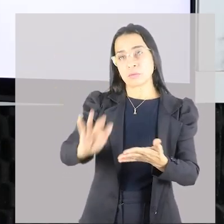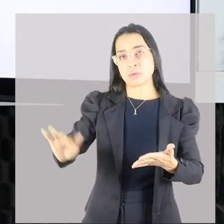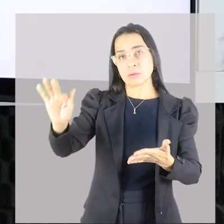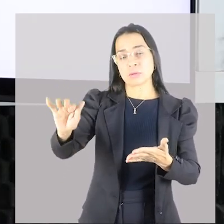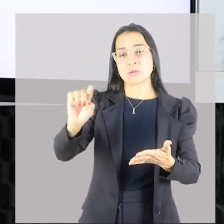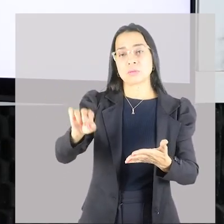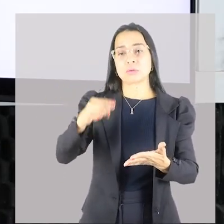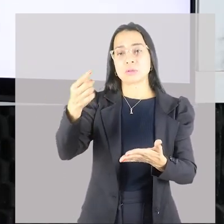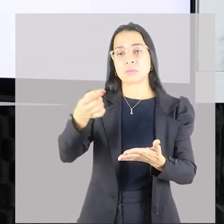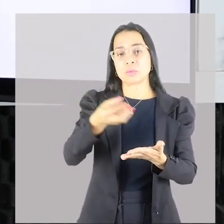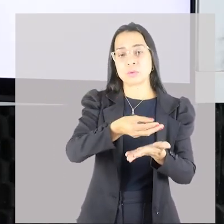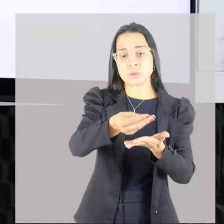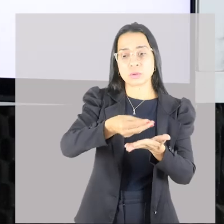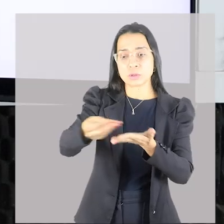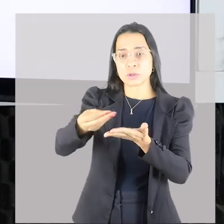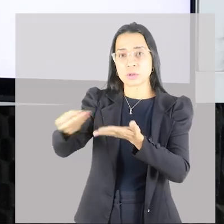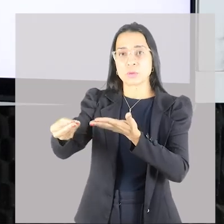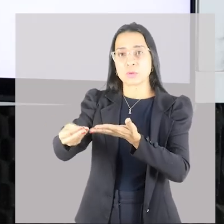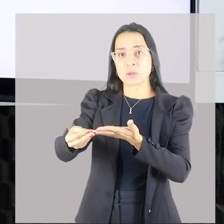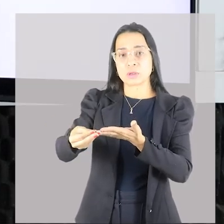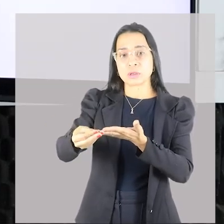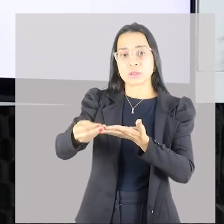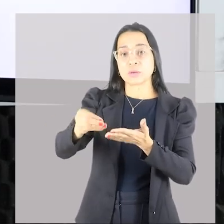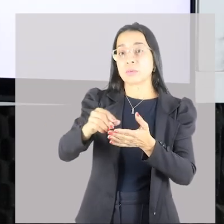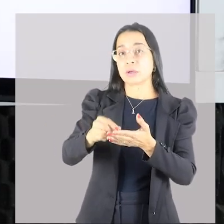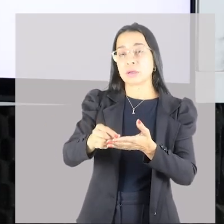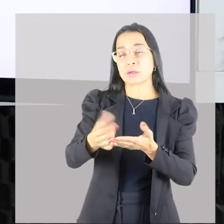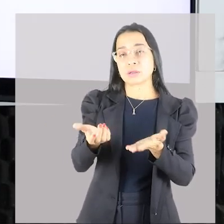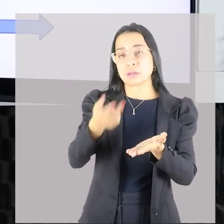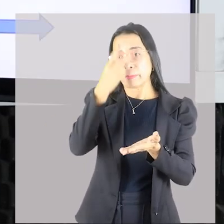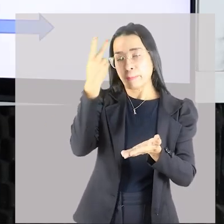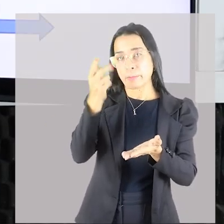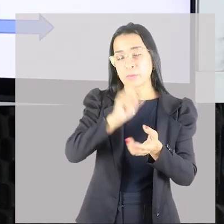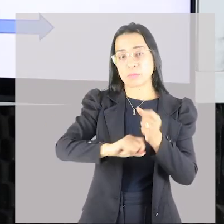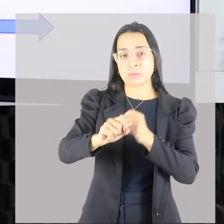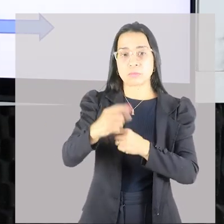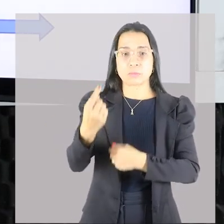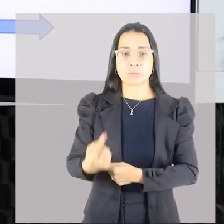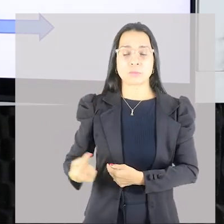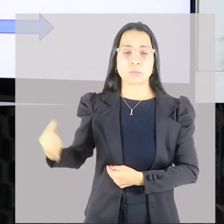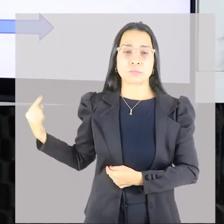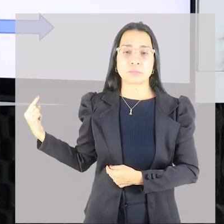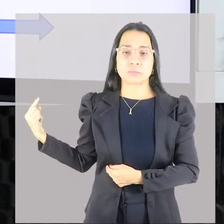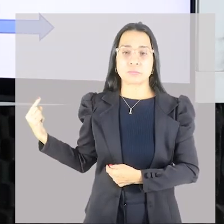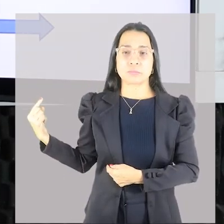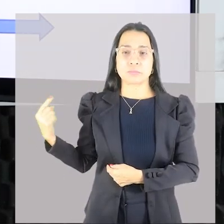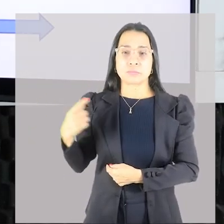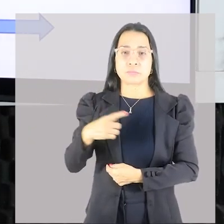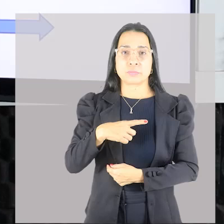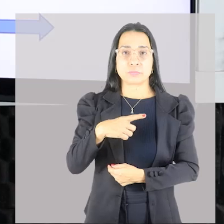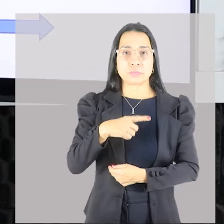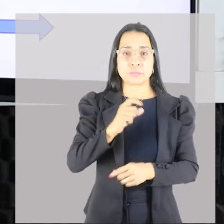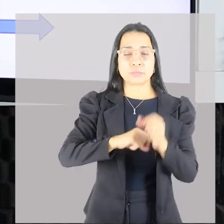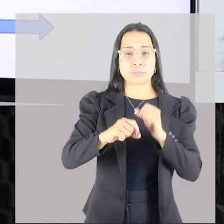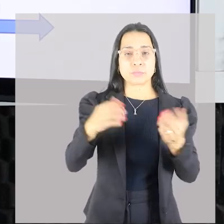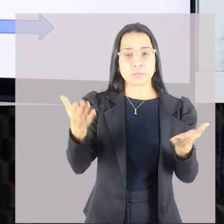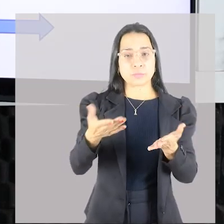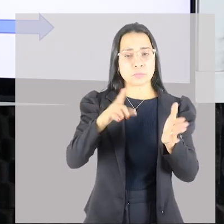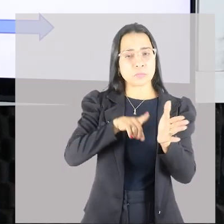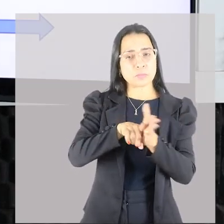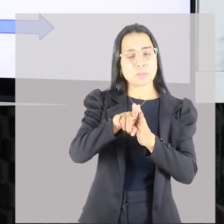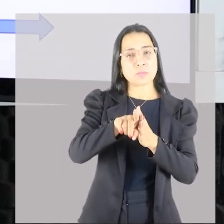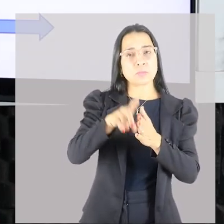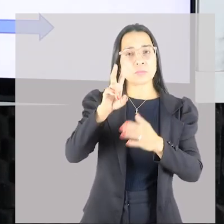depois distribuídas nos assentamentos para os pequenos produtores rurais. E aí a gente vai ver como é que pode cair uma questão